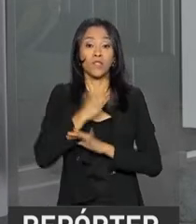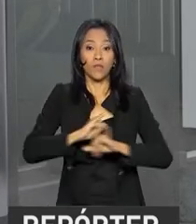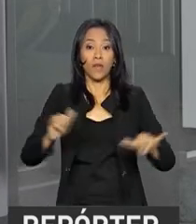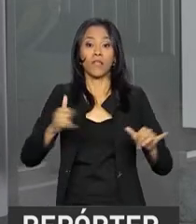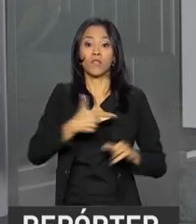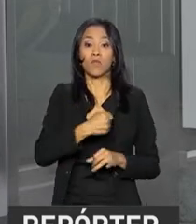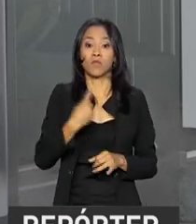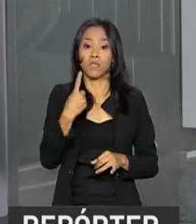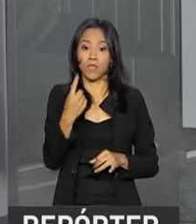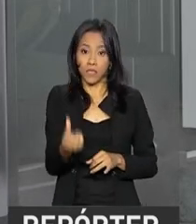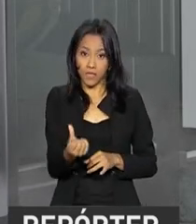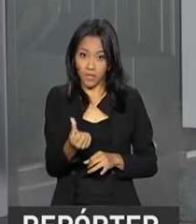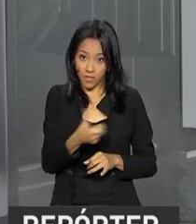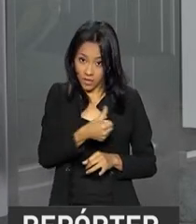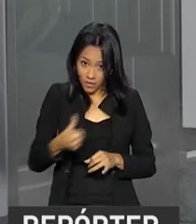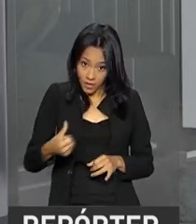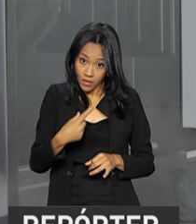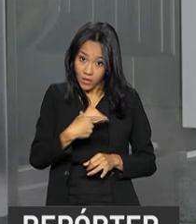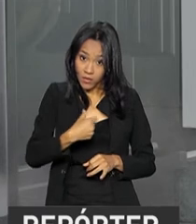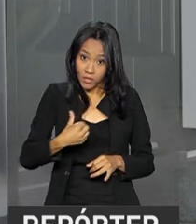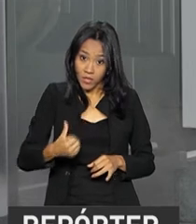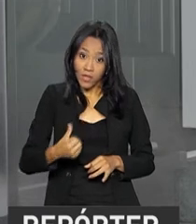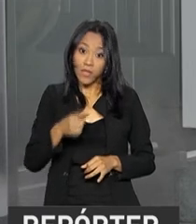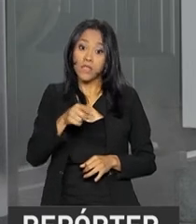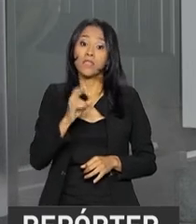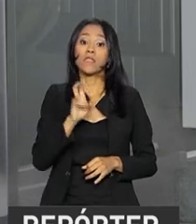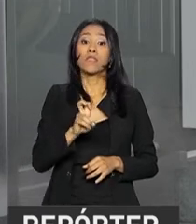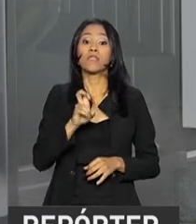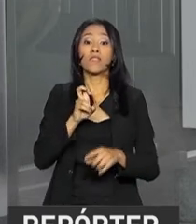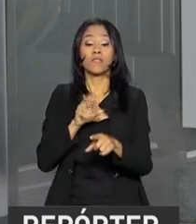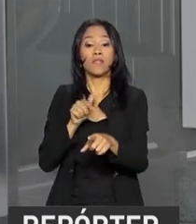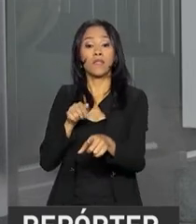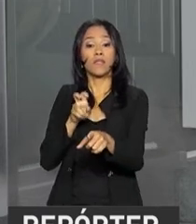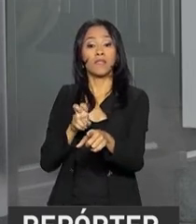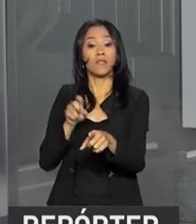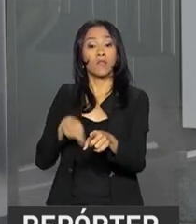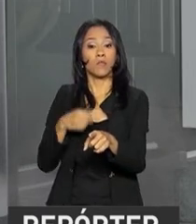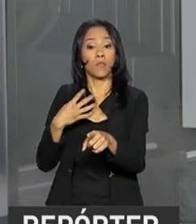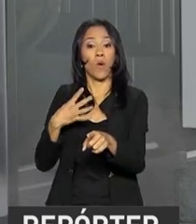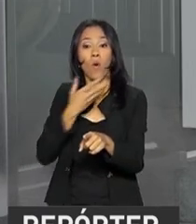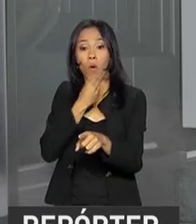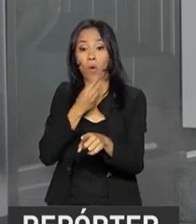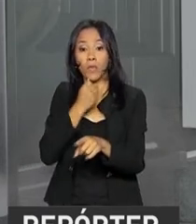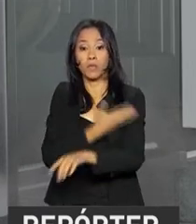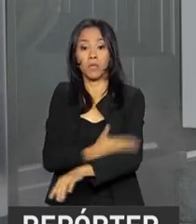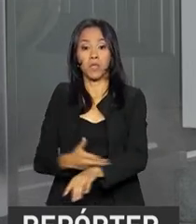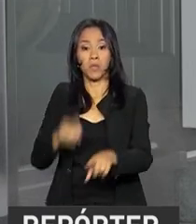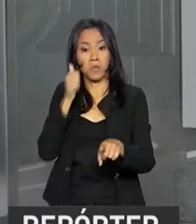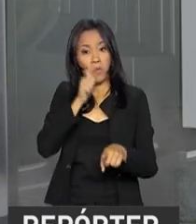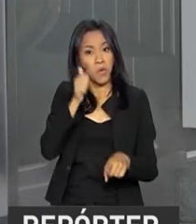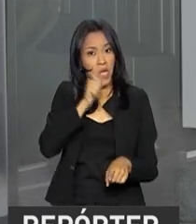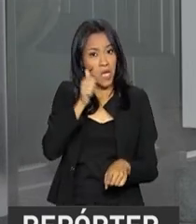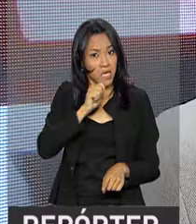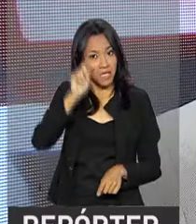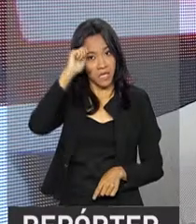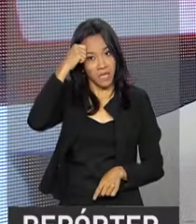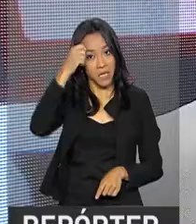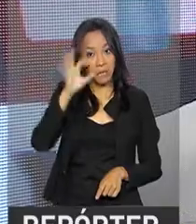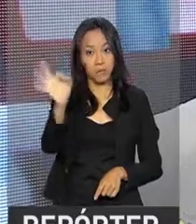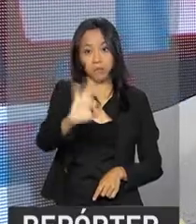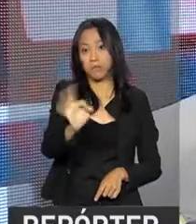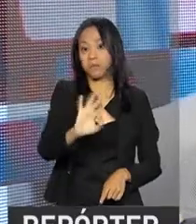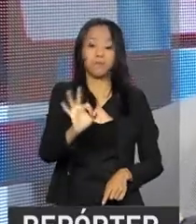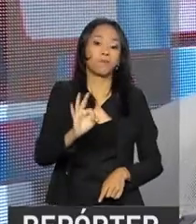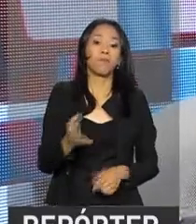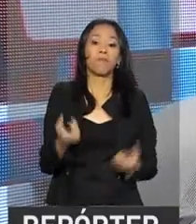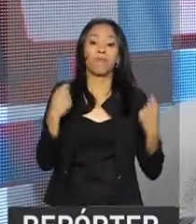75% foram dirigidos por homens brancos e nenhuma mulher negra dirigir um longa metragem naquele ano não é uma